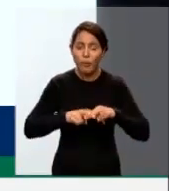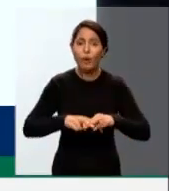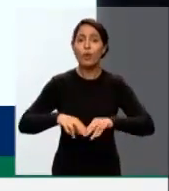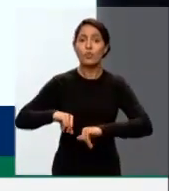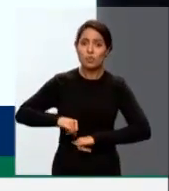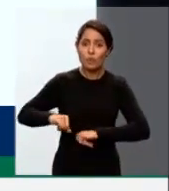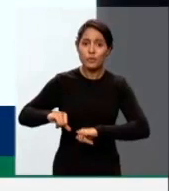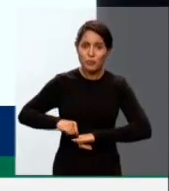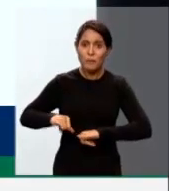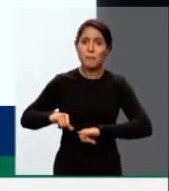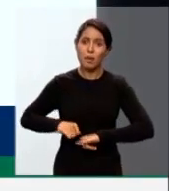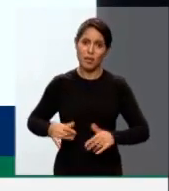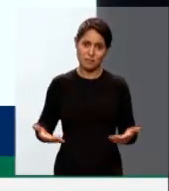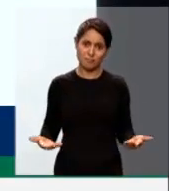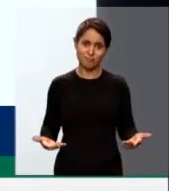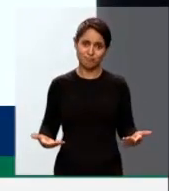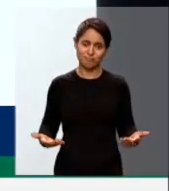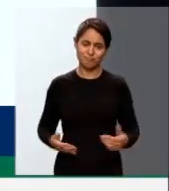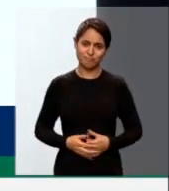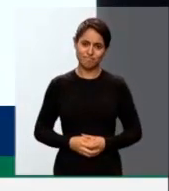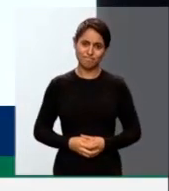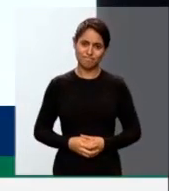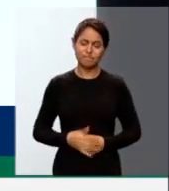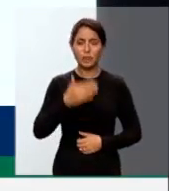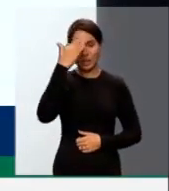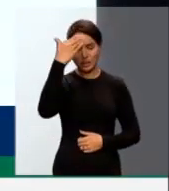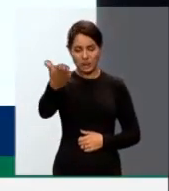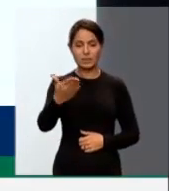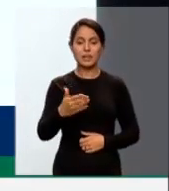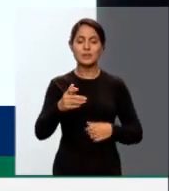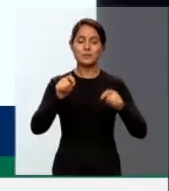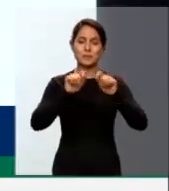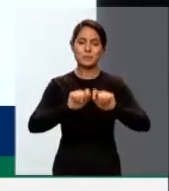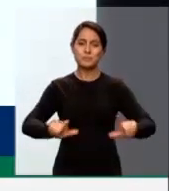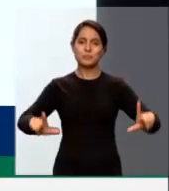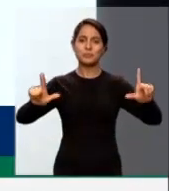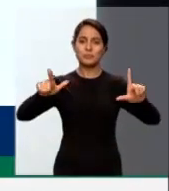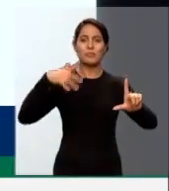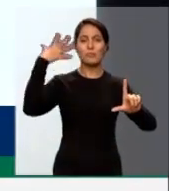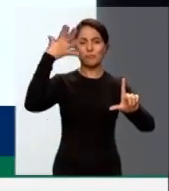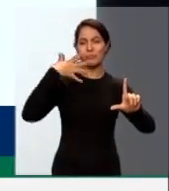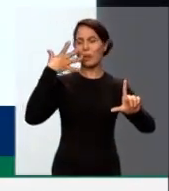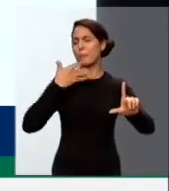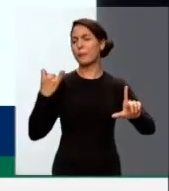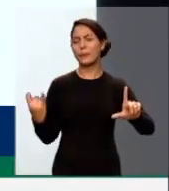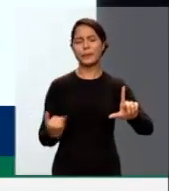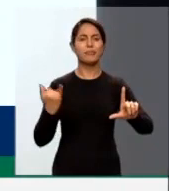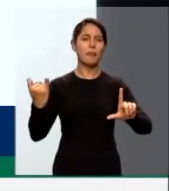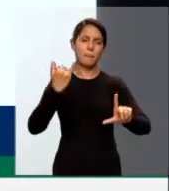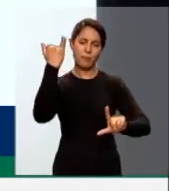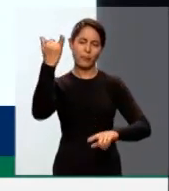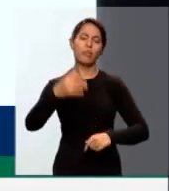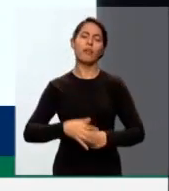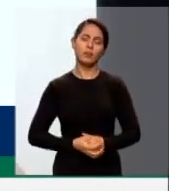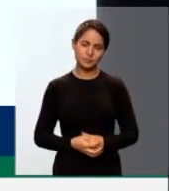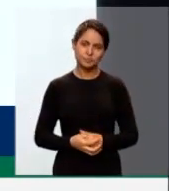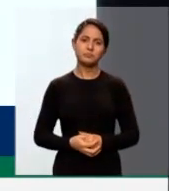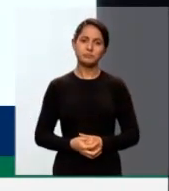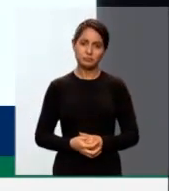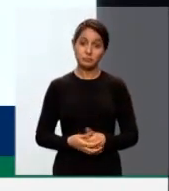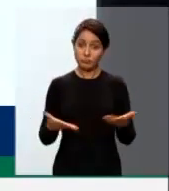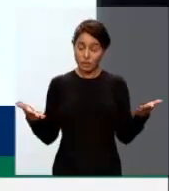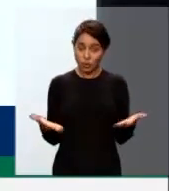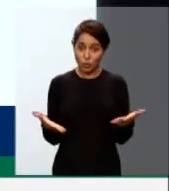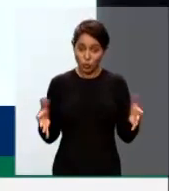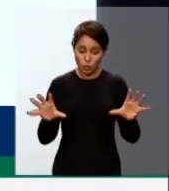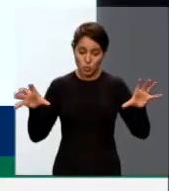nas suas resistências. Olha, gente, eu agradeço muito. Esse painel é muito fundamental. Agradeço, inclusive, essa iniciativa